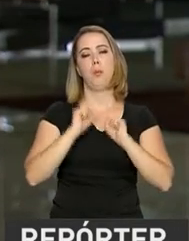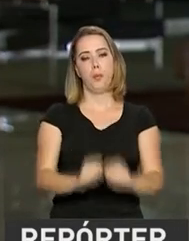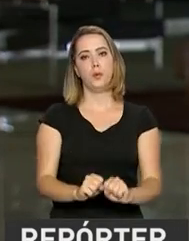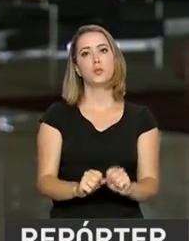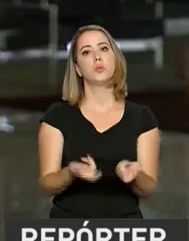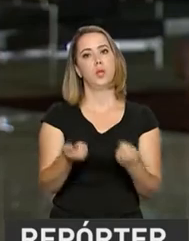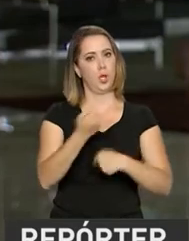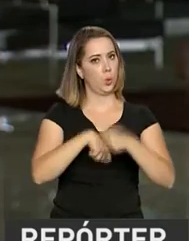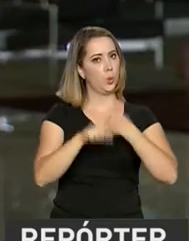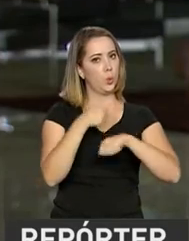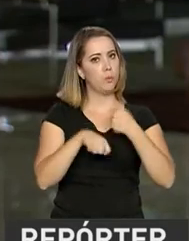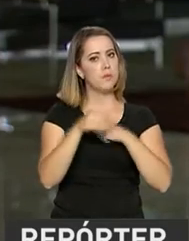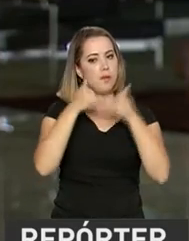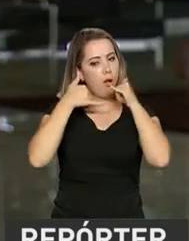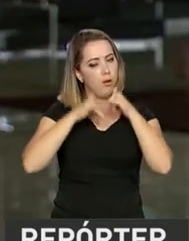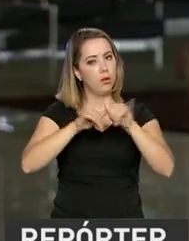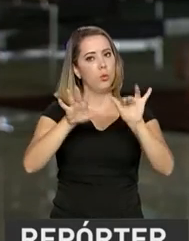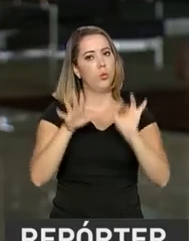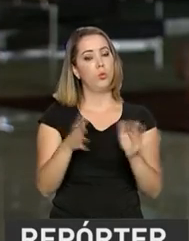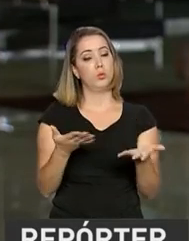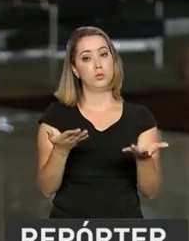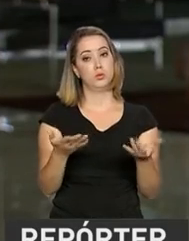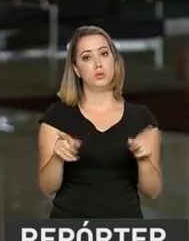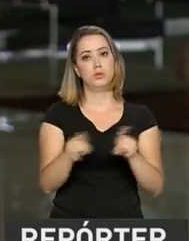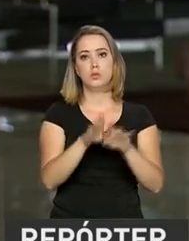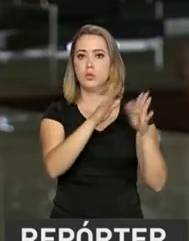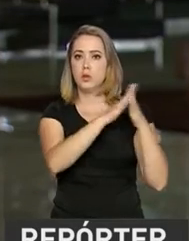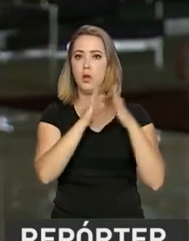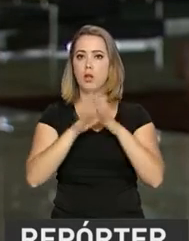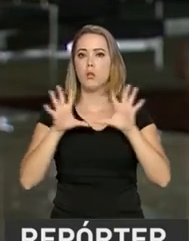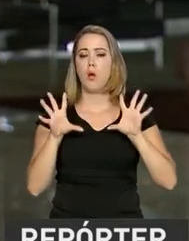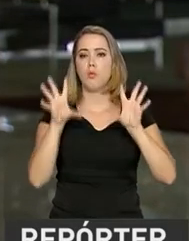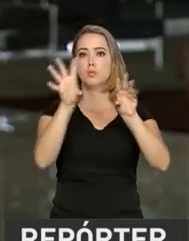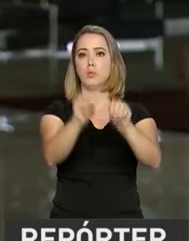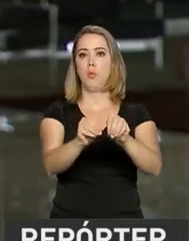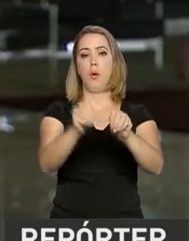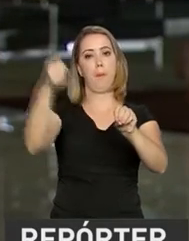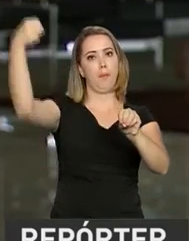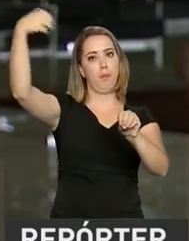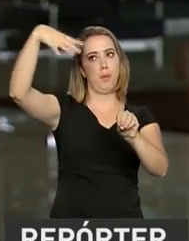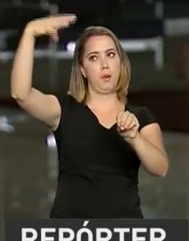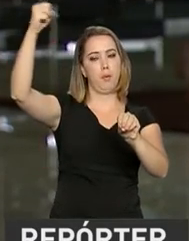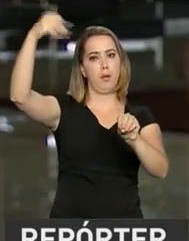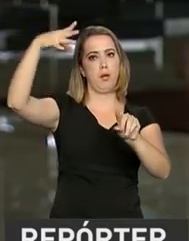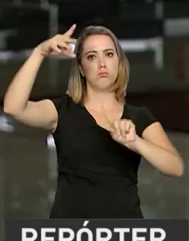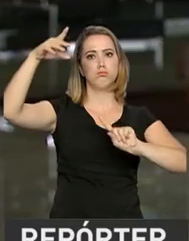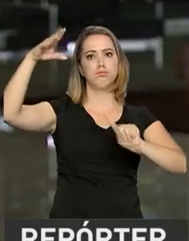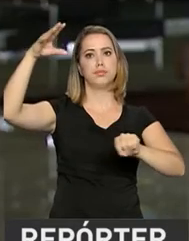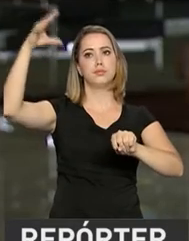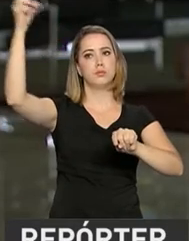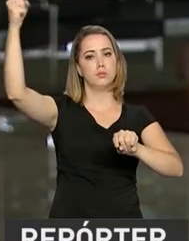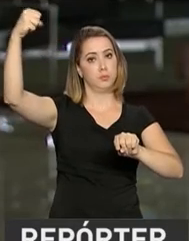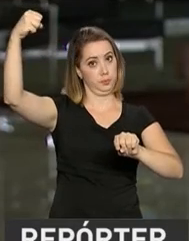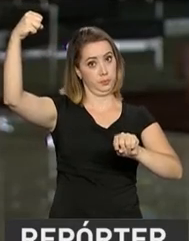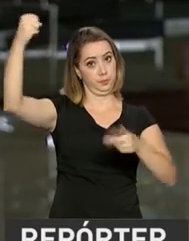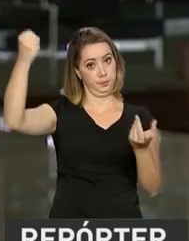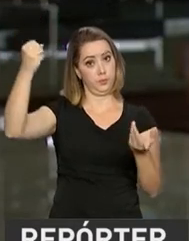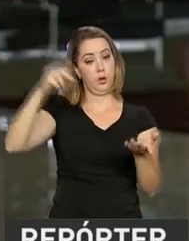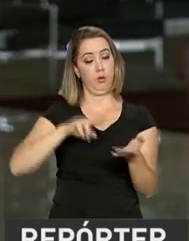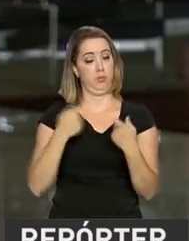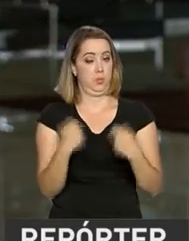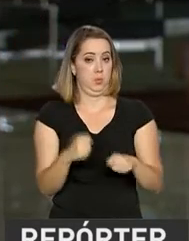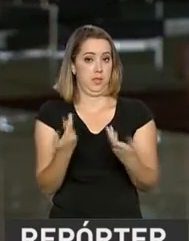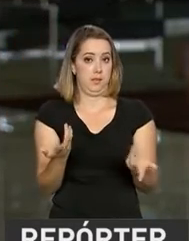pode fazer economias no dia a dia em casa apagando as luzes aquelas que não há necessidade de estarem acesas naquele